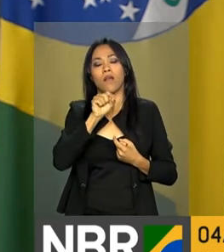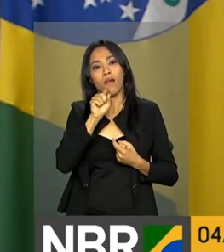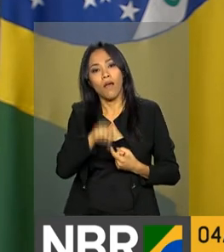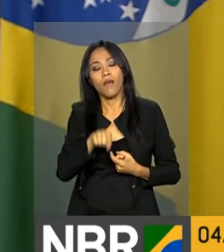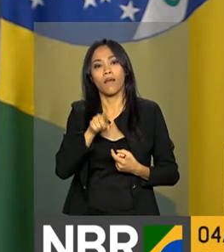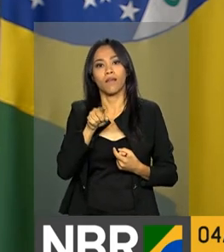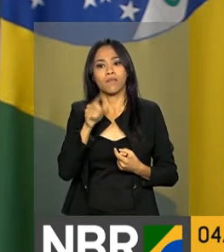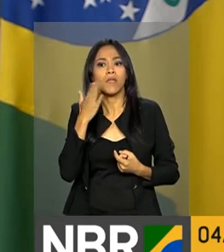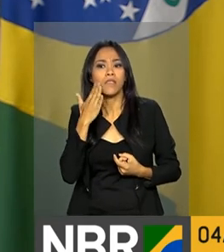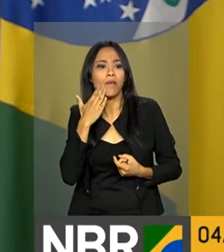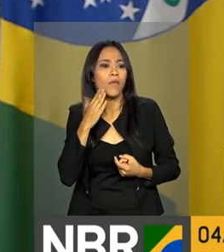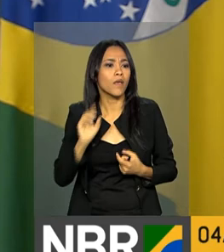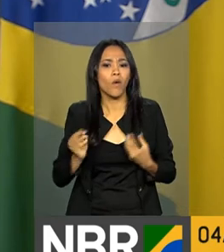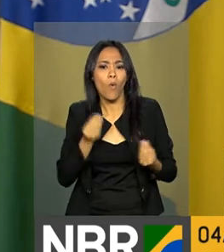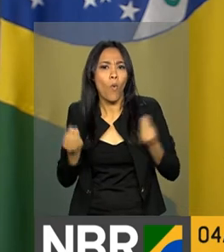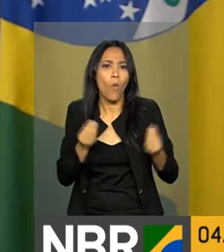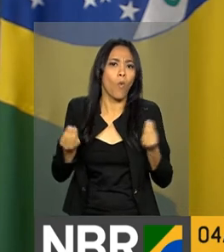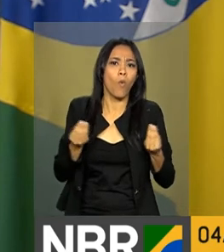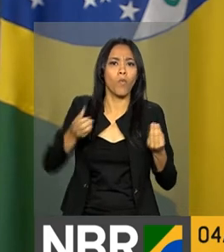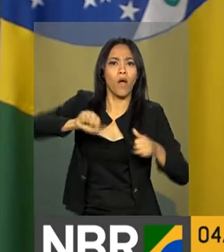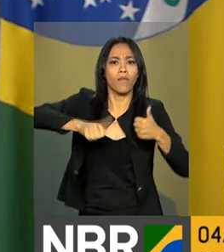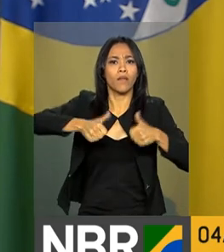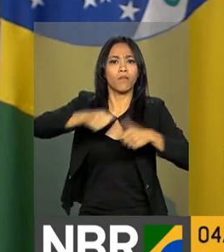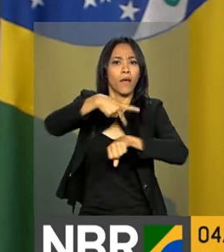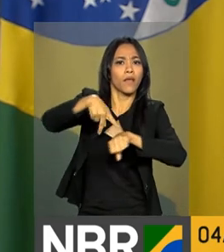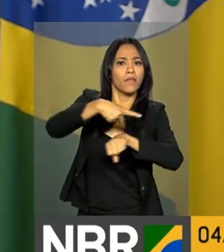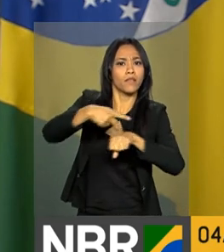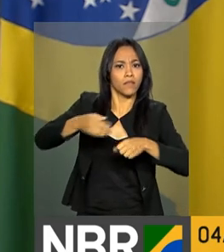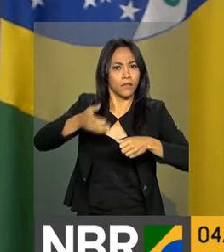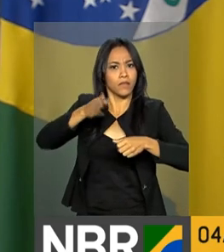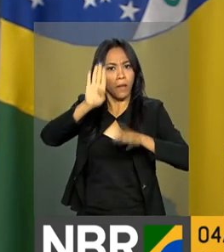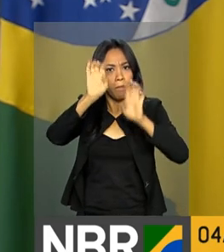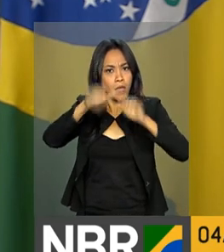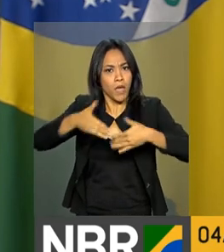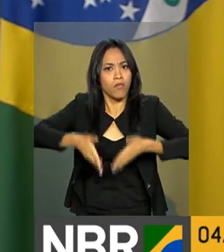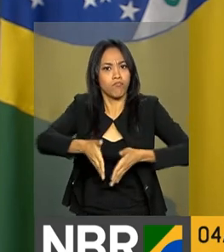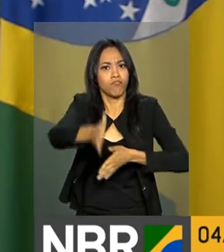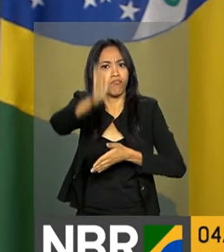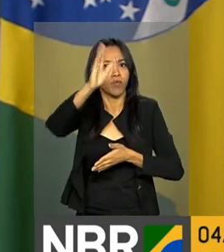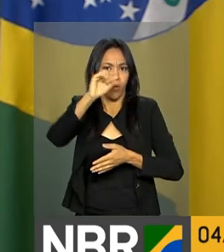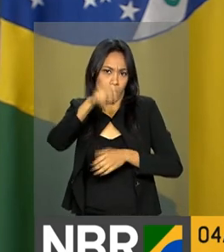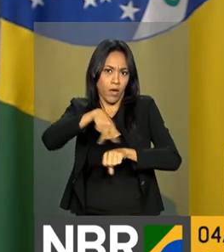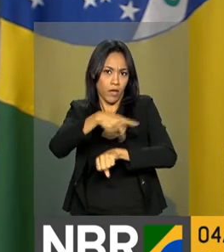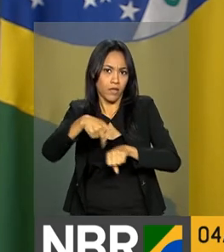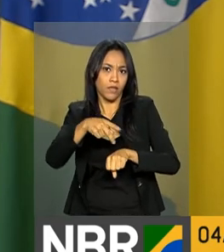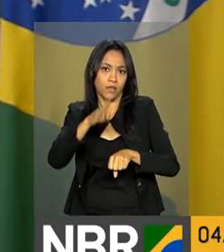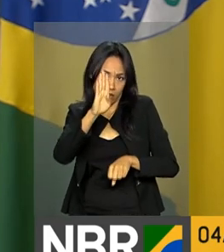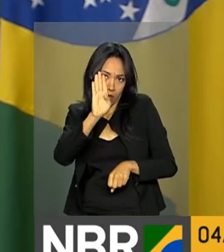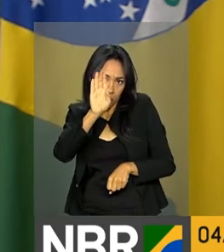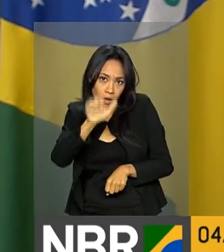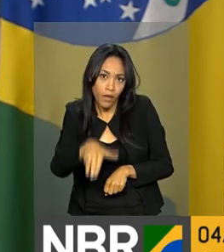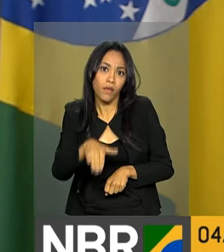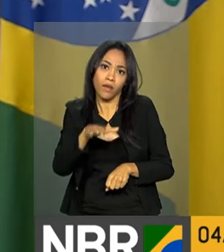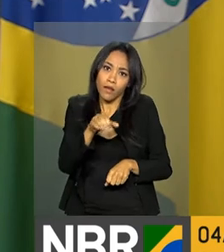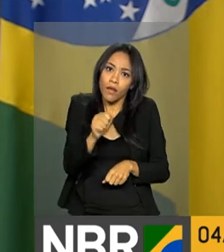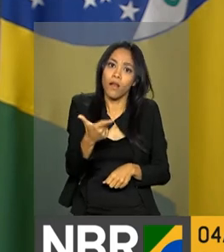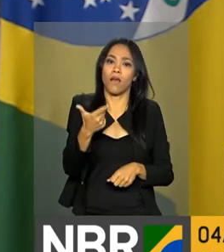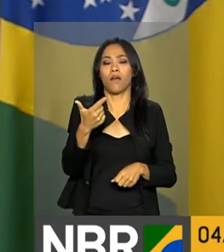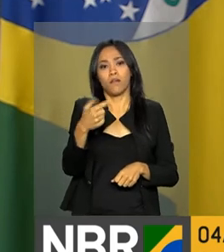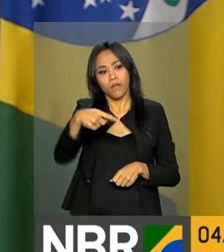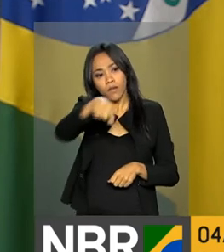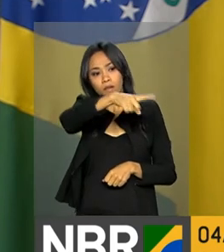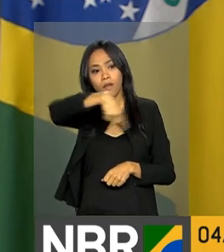para saber como é que o país está caminhando porque o país caminhar bem é claro que o micro e pequeno empreendedor